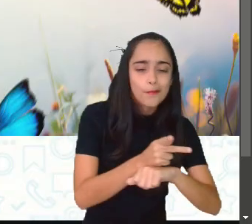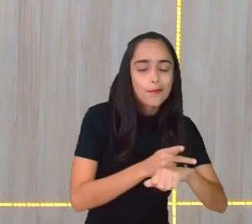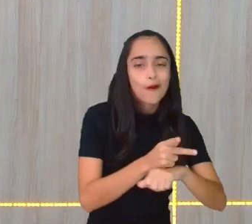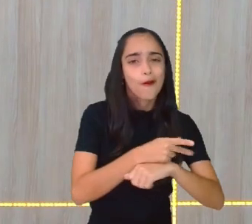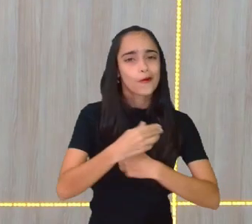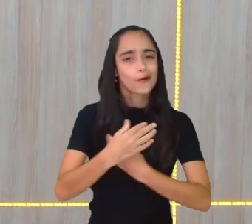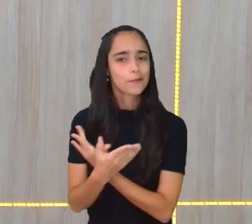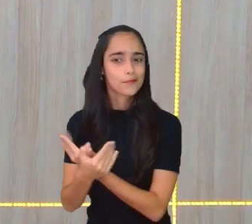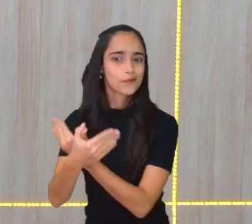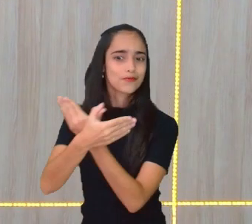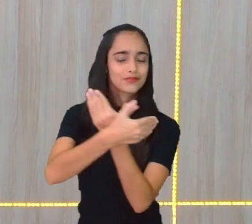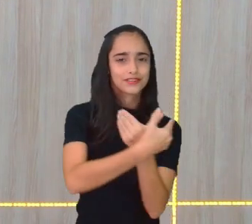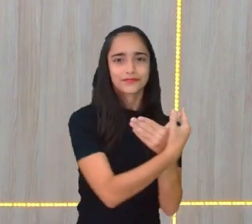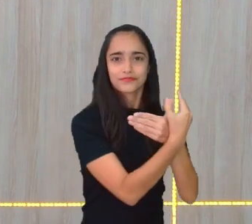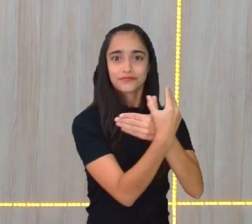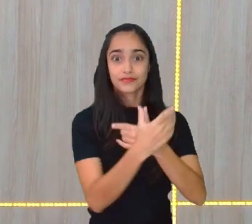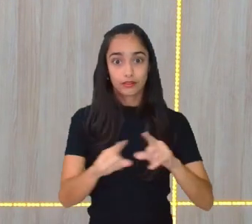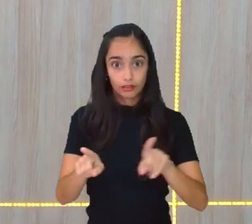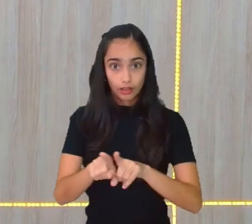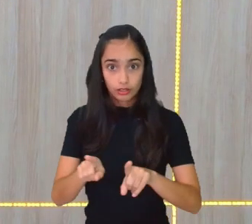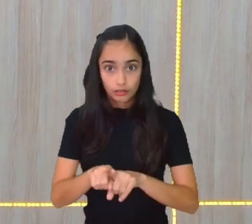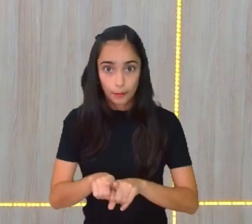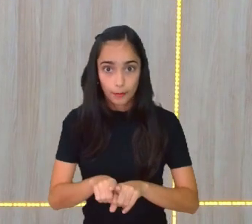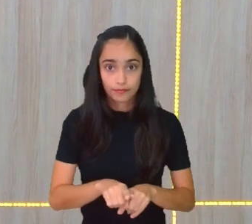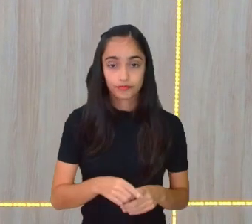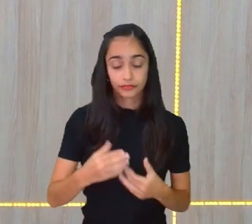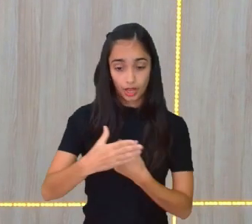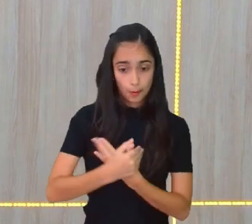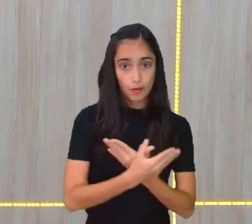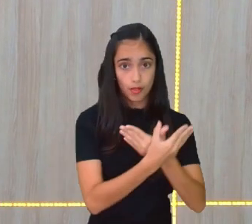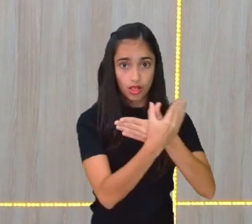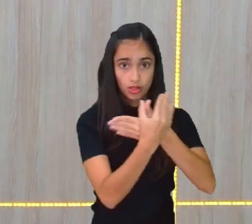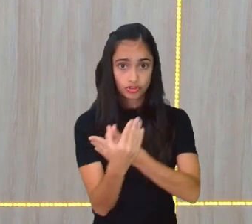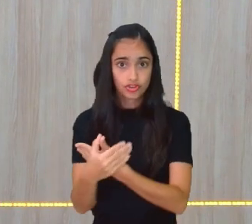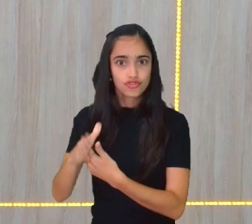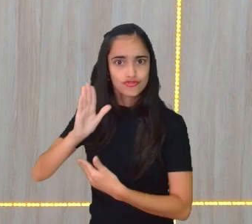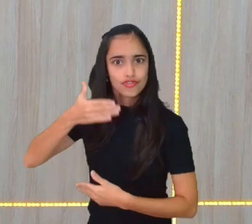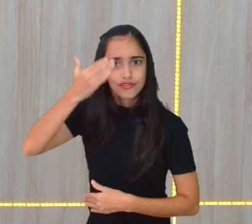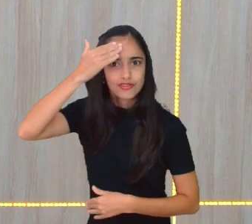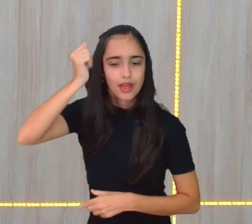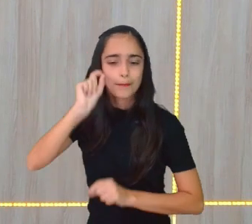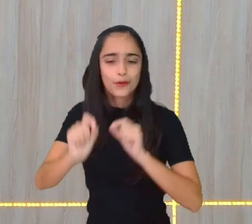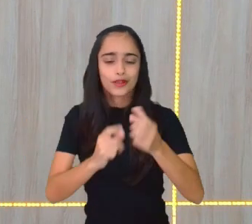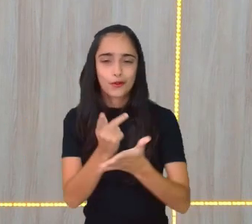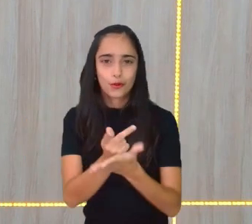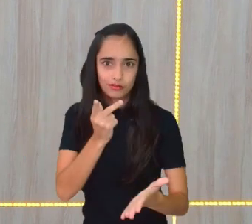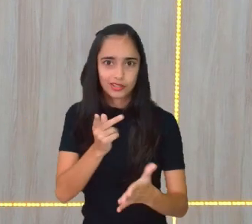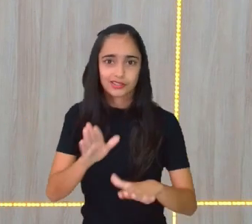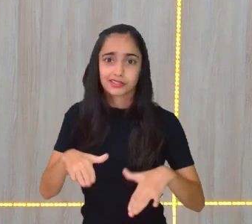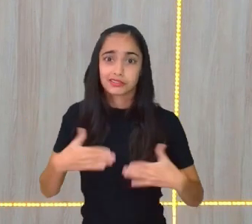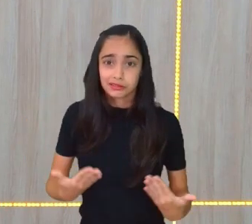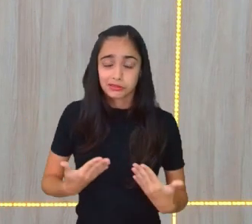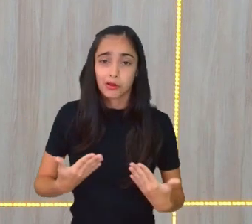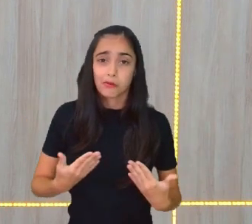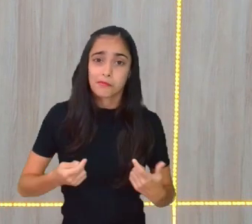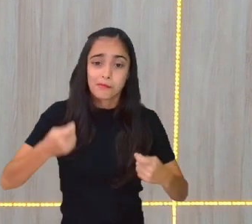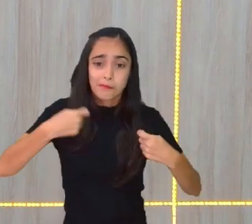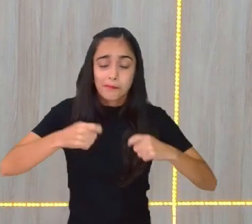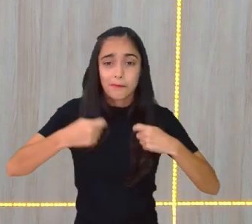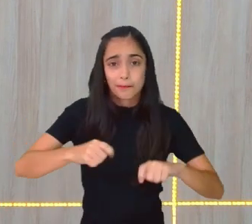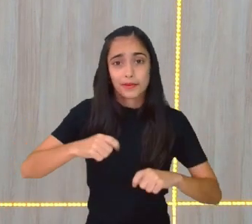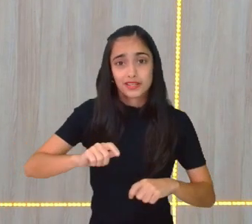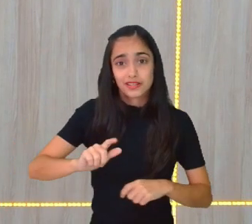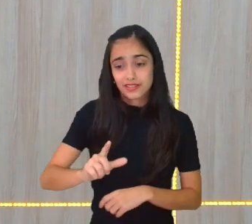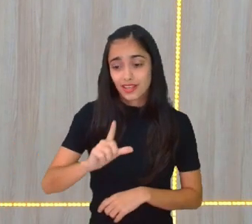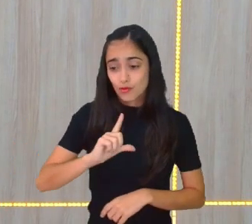borboletas, por já saberem dessa tradição e desse hábito da princesa, começam a ficar assustadas com ela. E começam a querer fugir